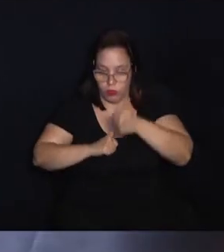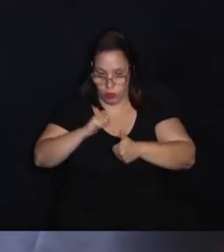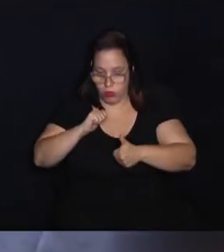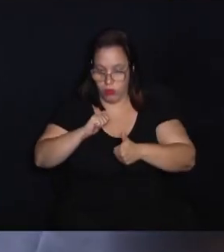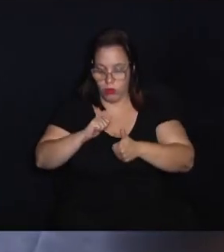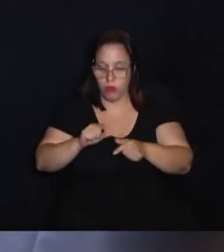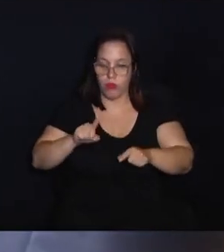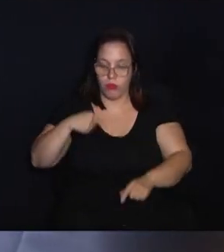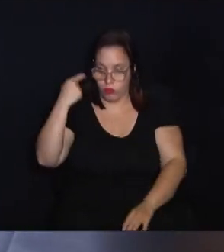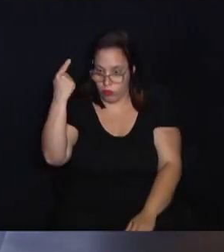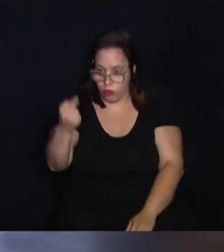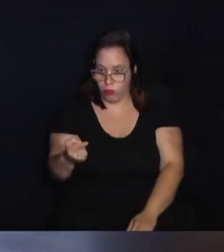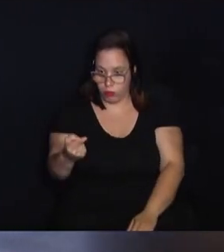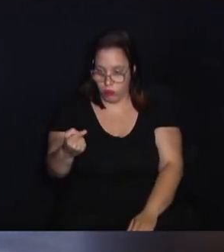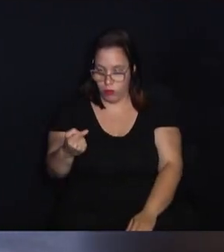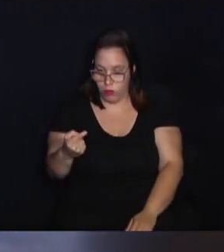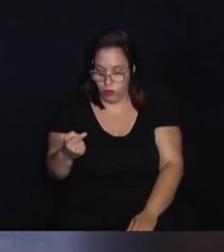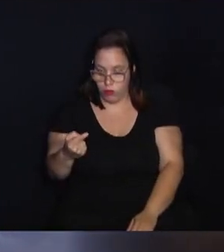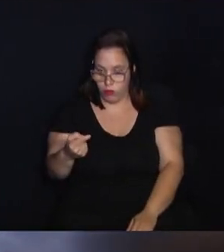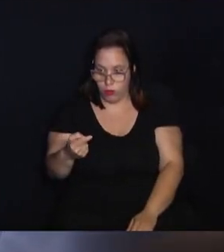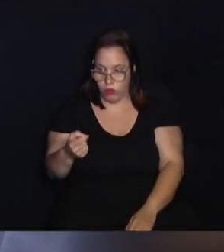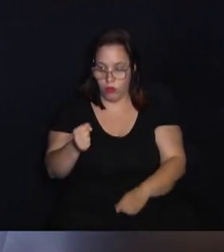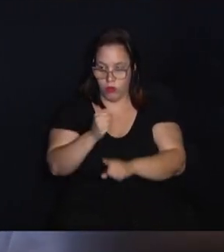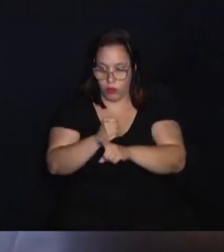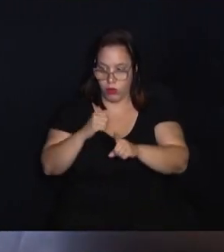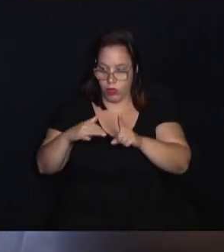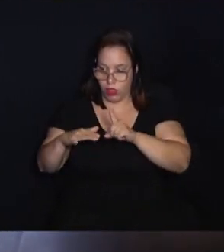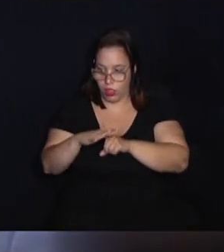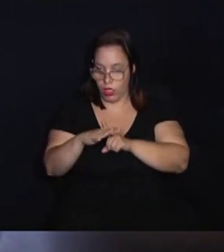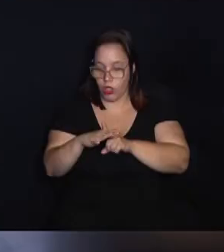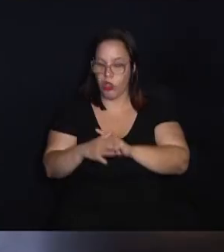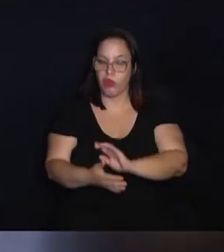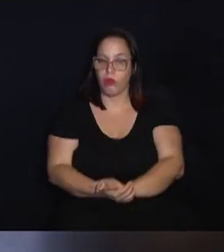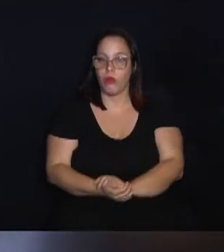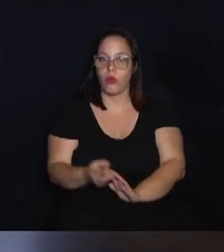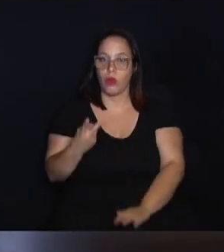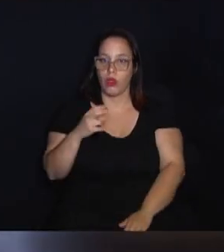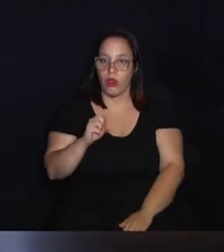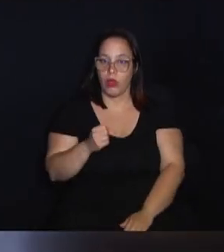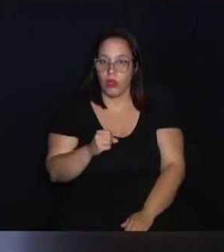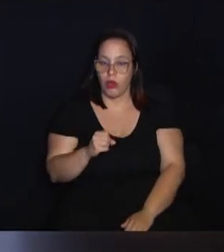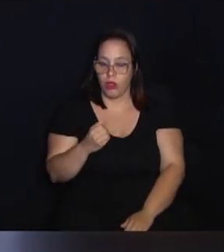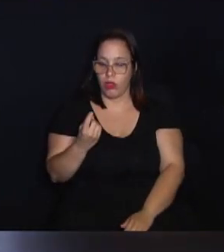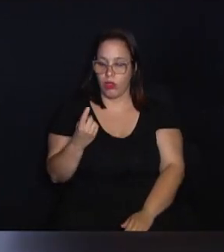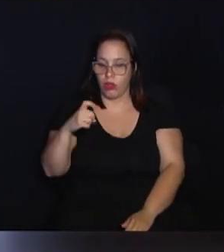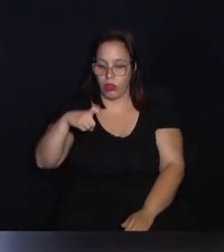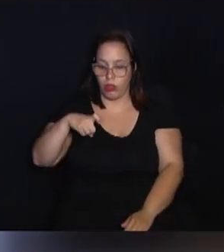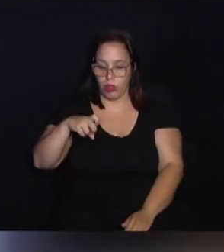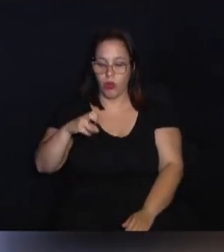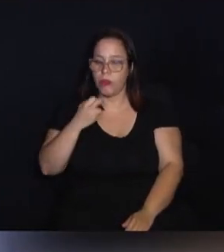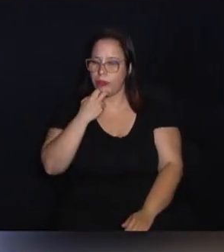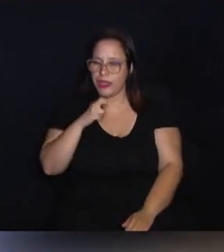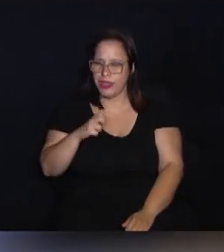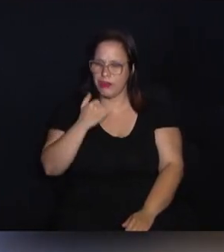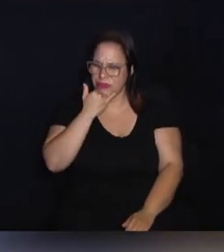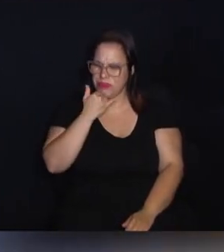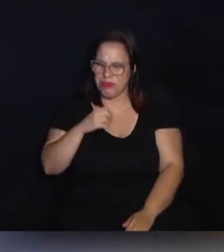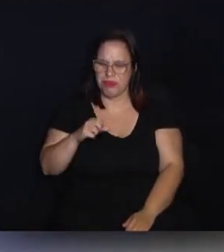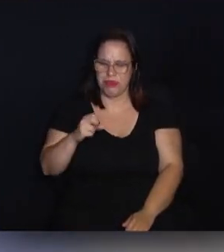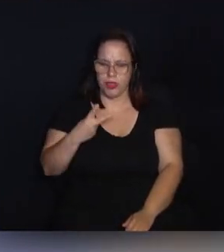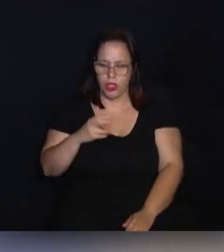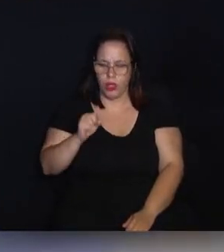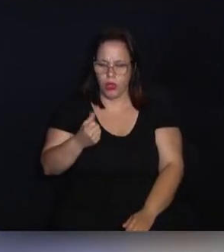e depois na pasta de Assistência Social. Em 2015 foi secretário municipal de Trabalho e